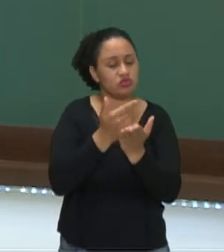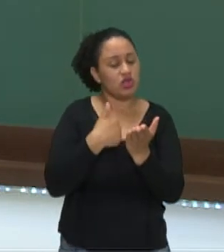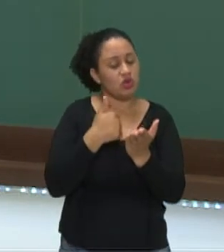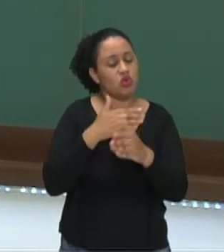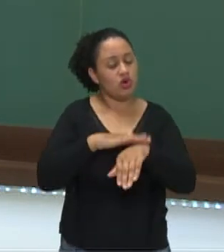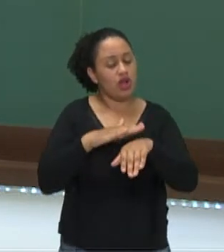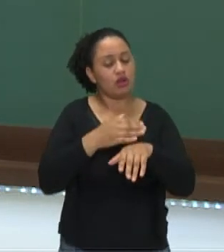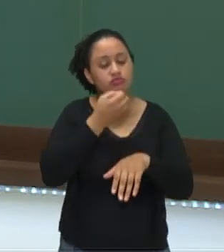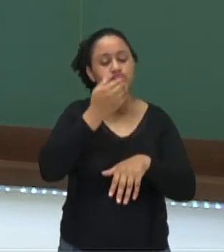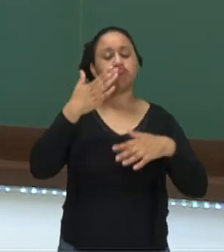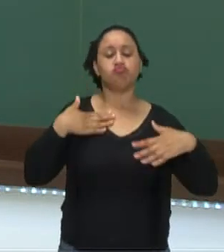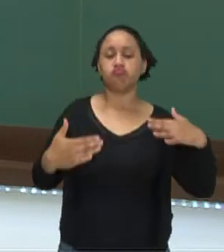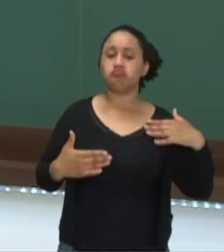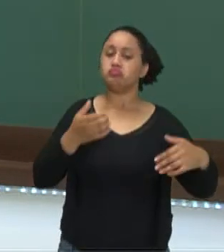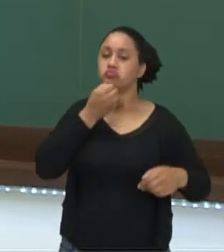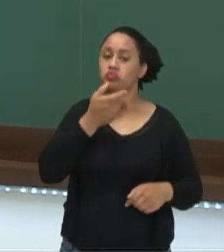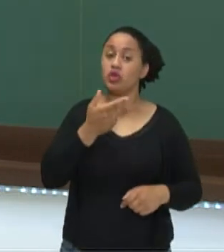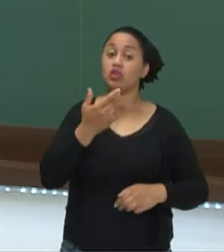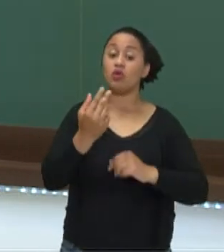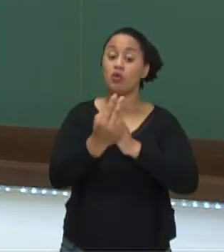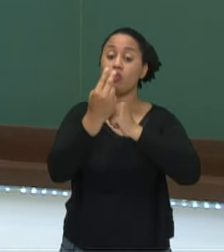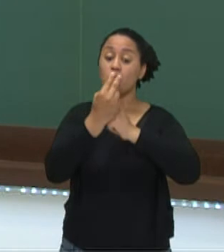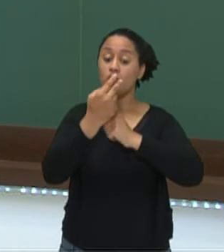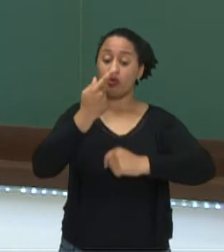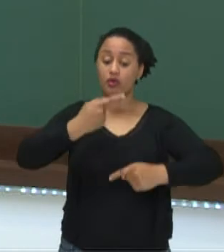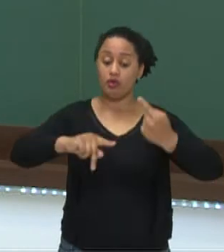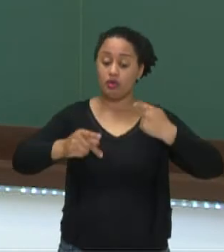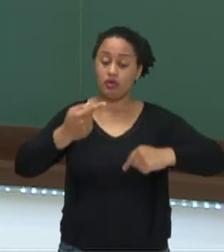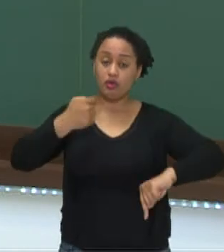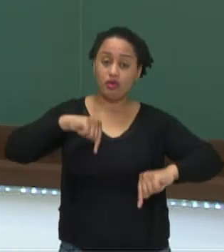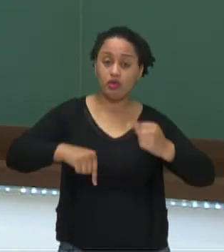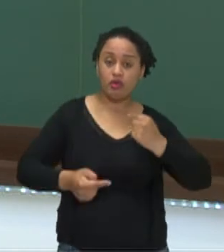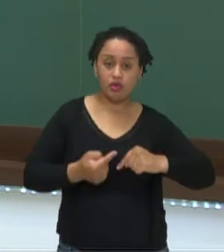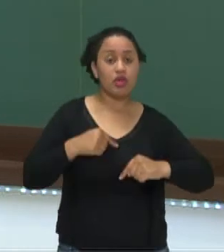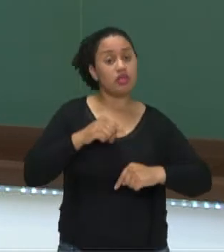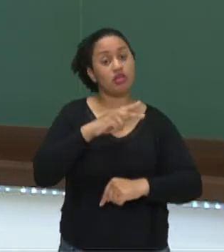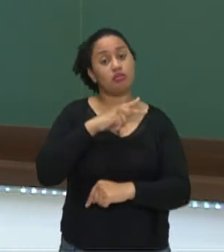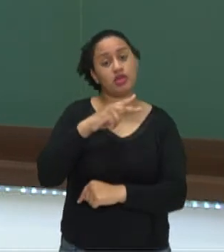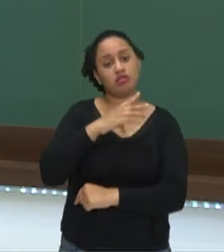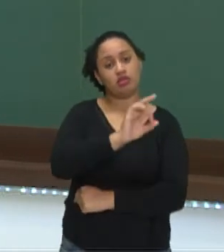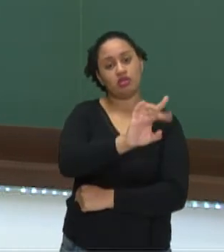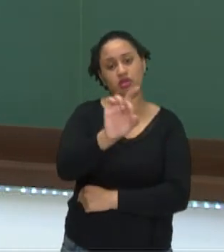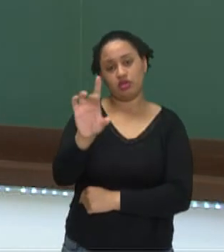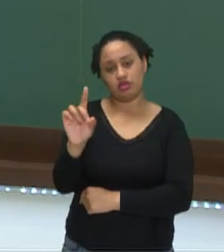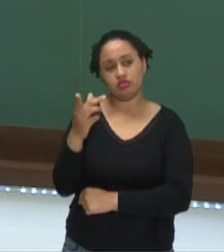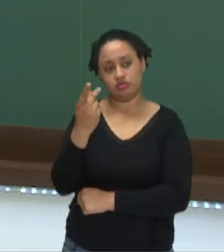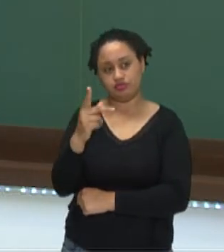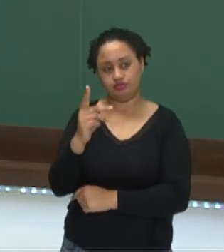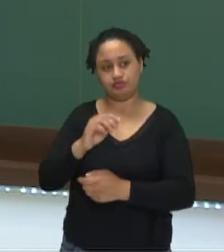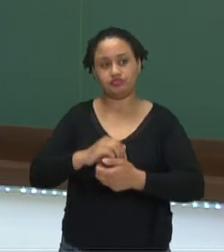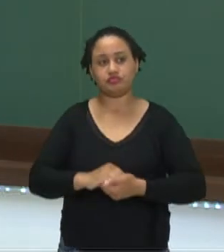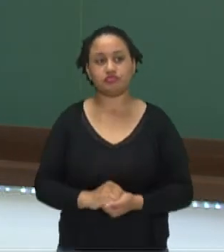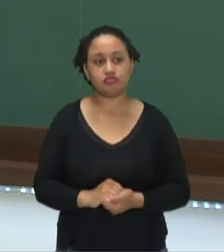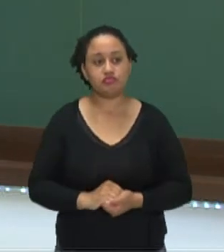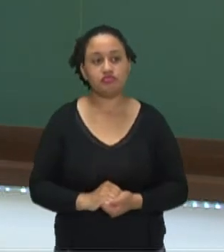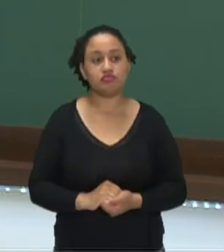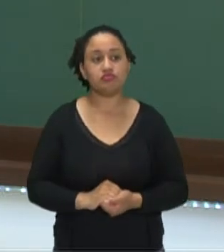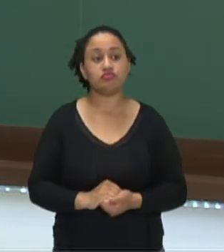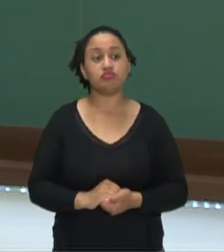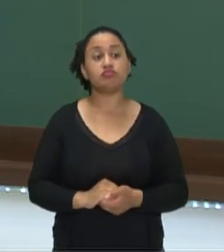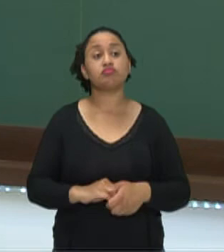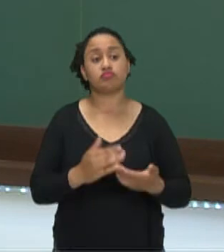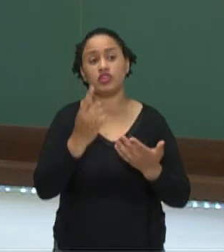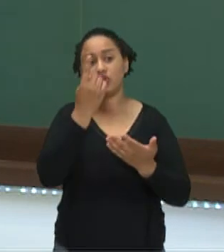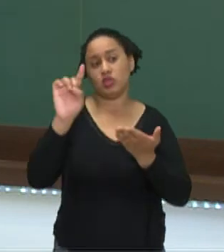cansado. Conheça seu organismo. Isso é totalmente individual, é você com a sua família.